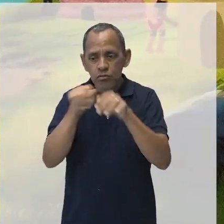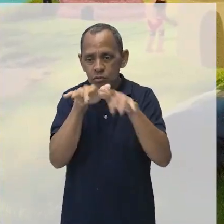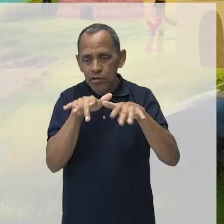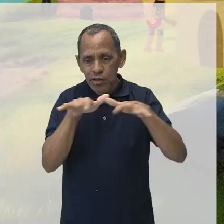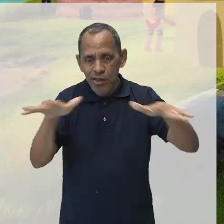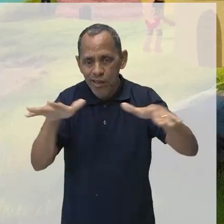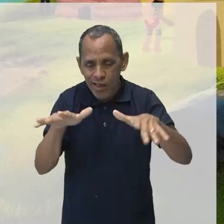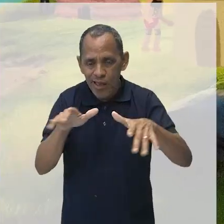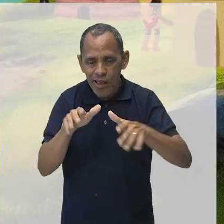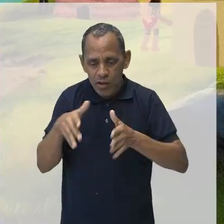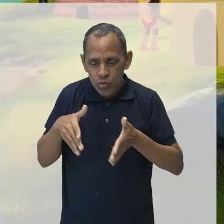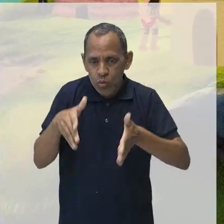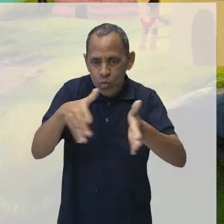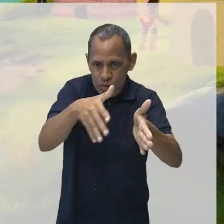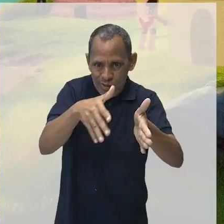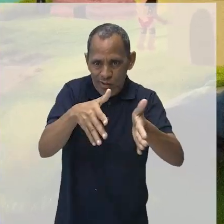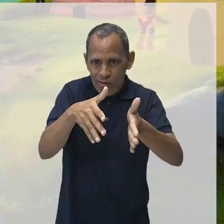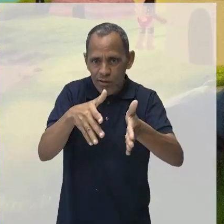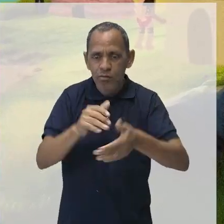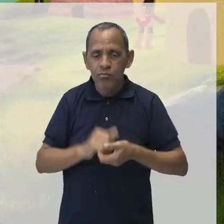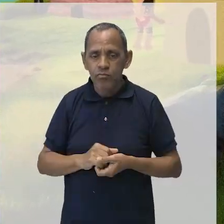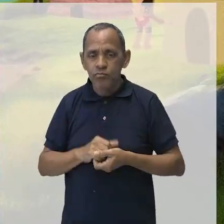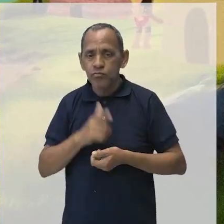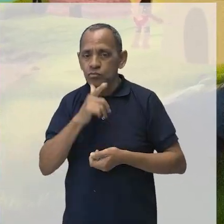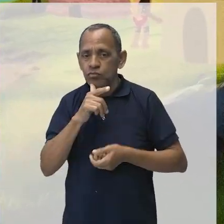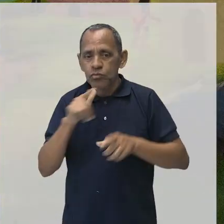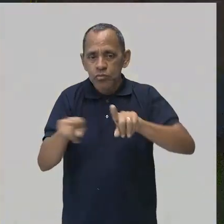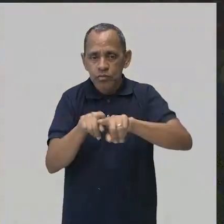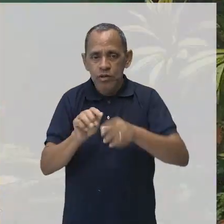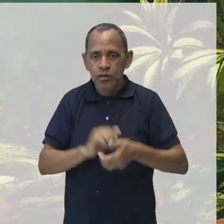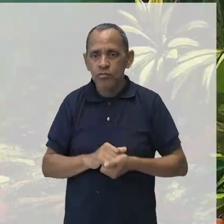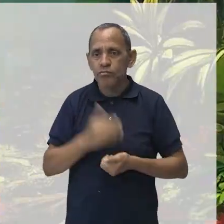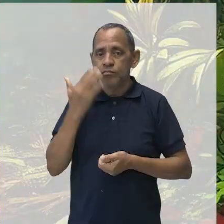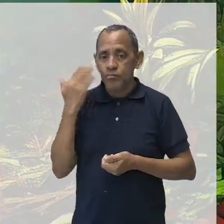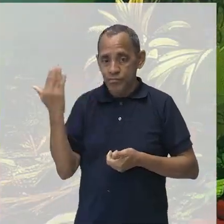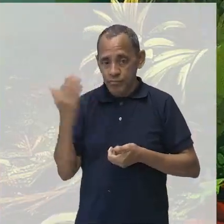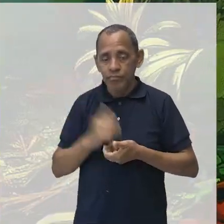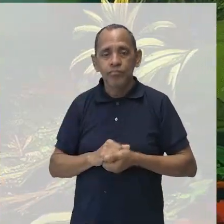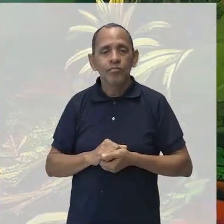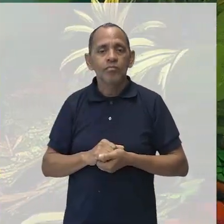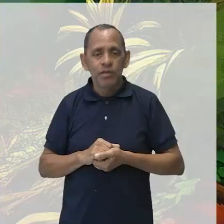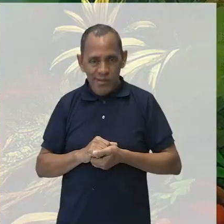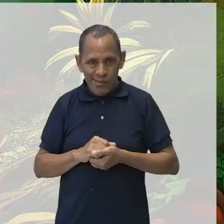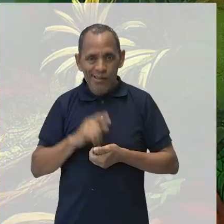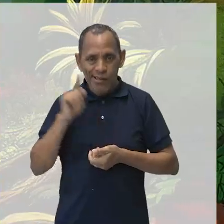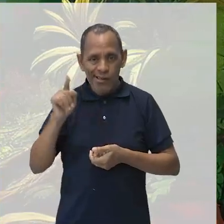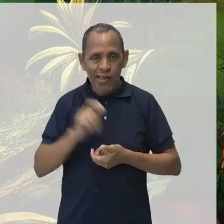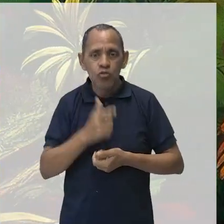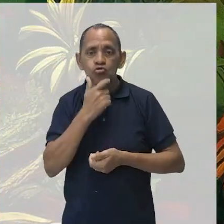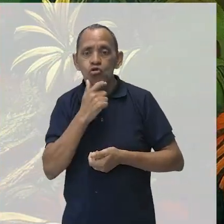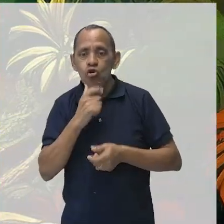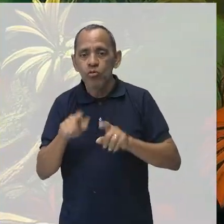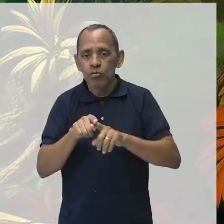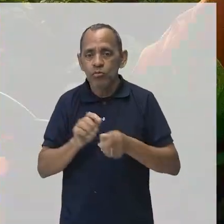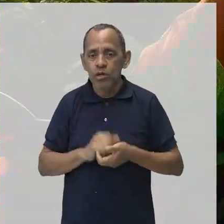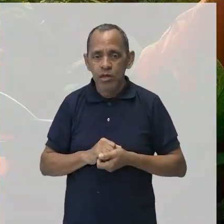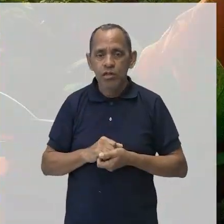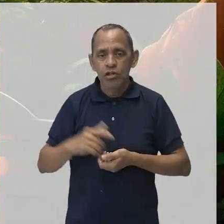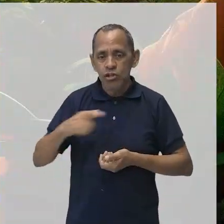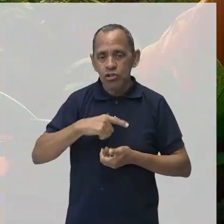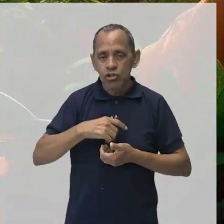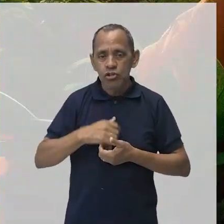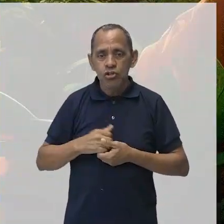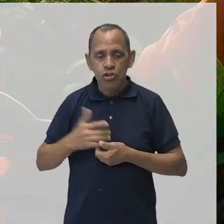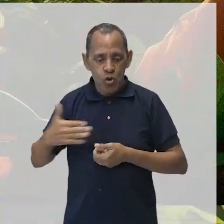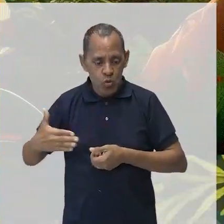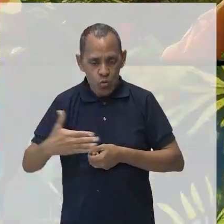se espalhar pelo Araguaia, rio acima e rio abaixo. Com o Quinichuá, o herói mitológico, conheceram